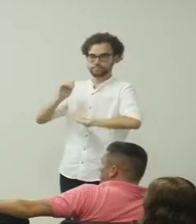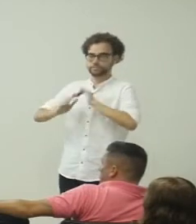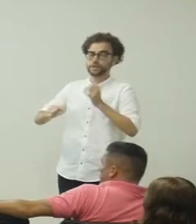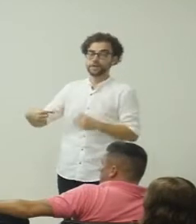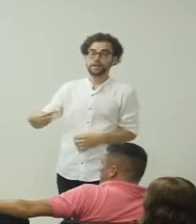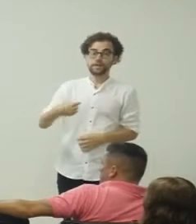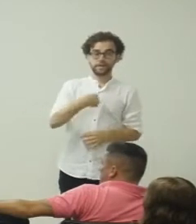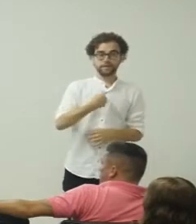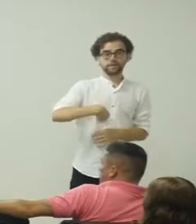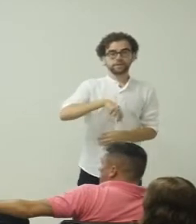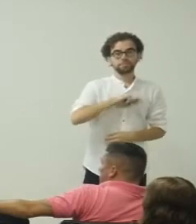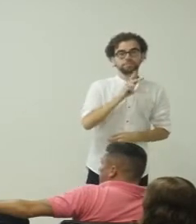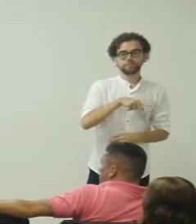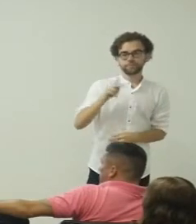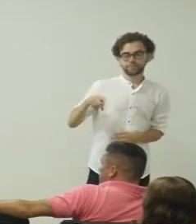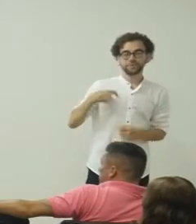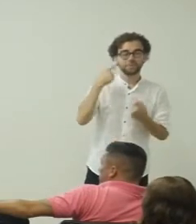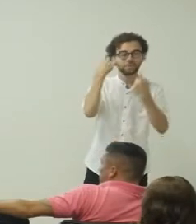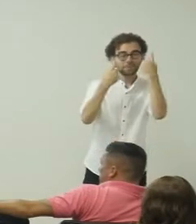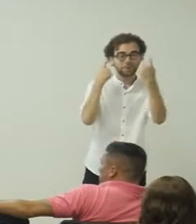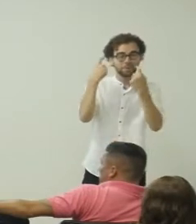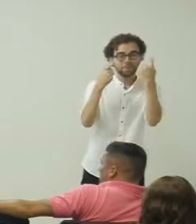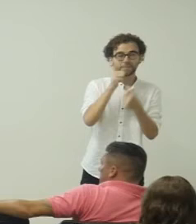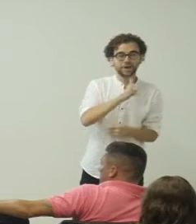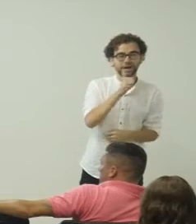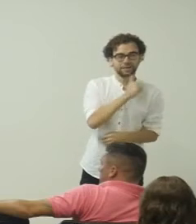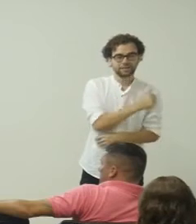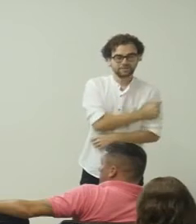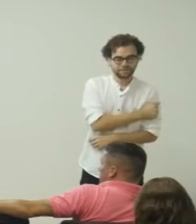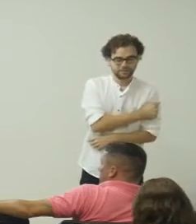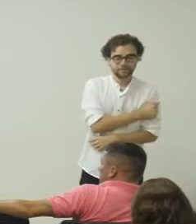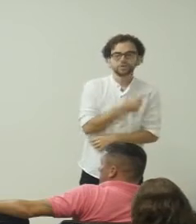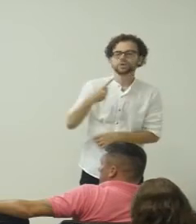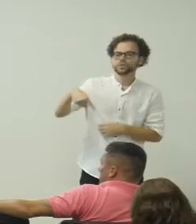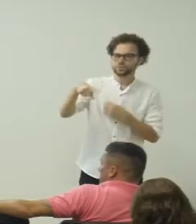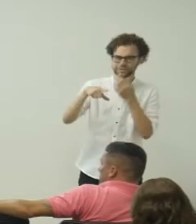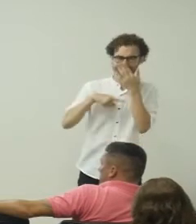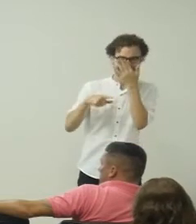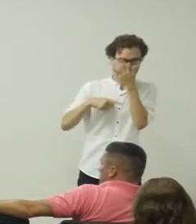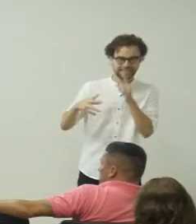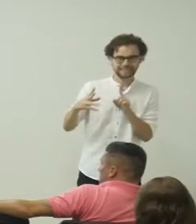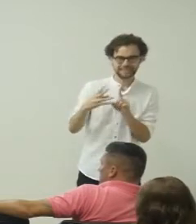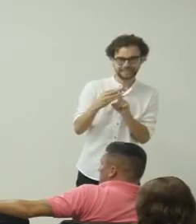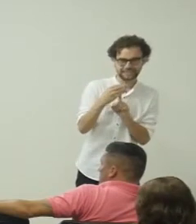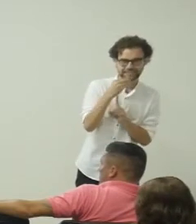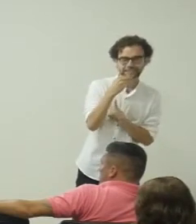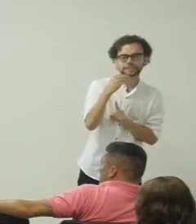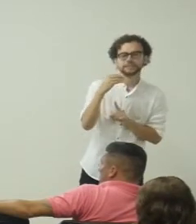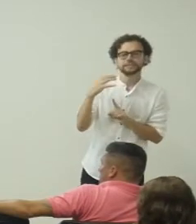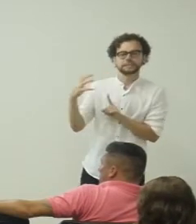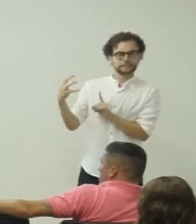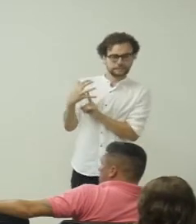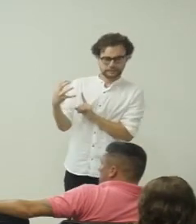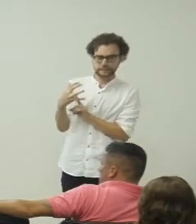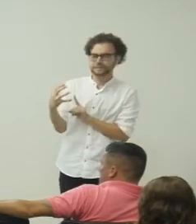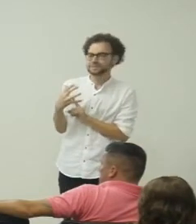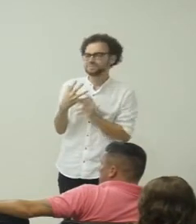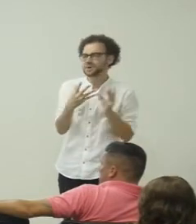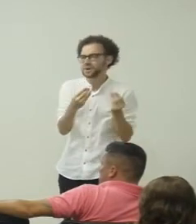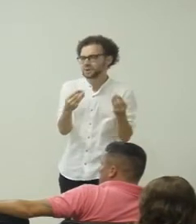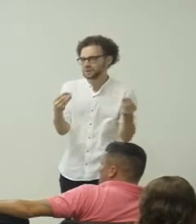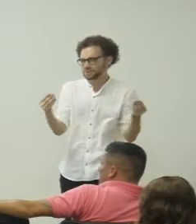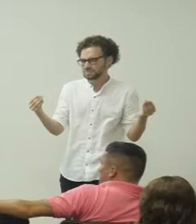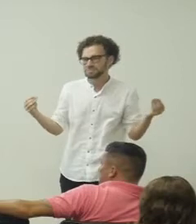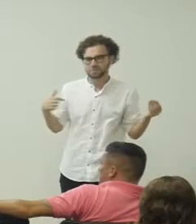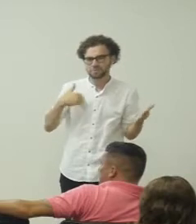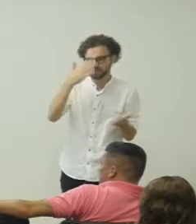professora e me preocupa muito a situação das nossas alunas. Nós sofremos assédio sexual e assédio moral? Sim, e muito. Acho que toda mulher aqui é